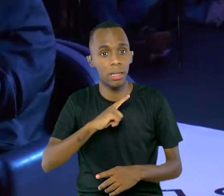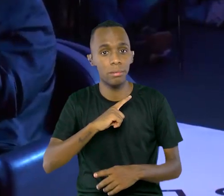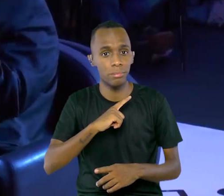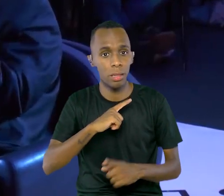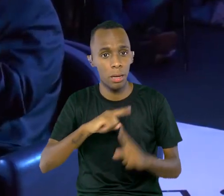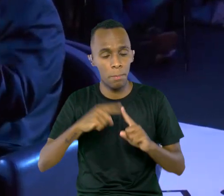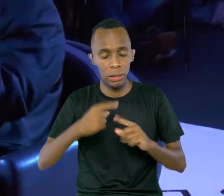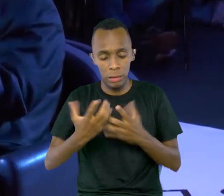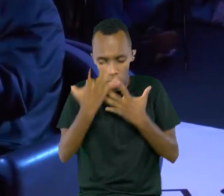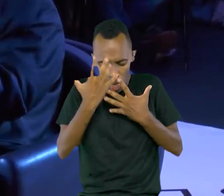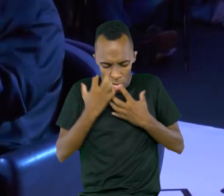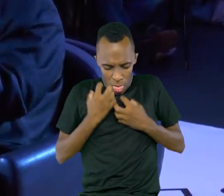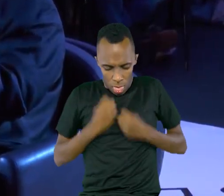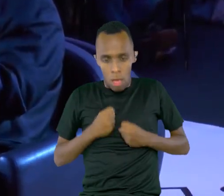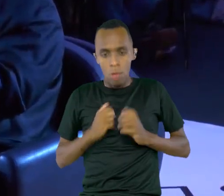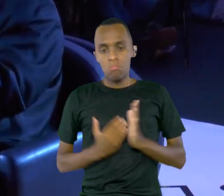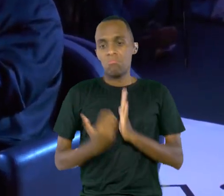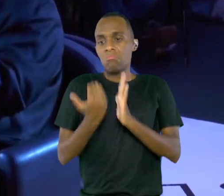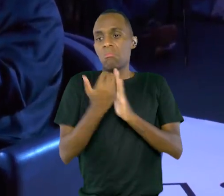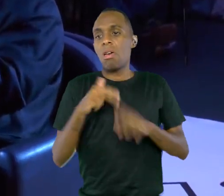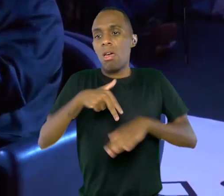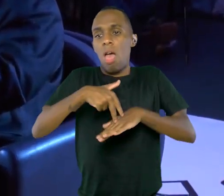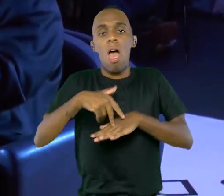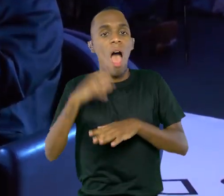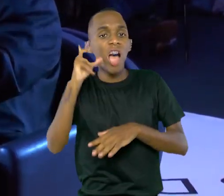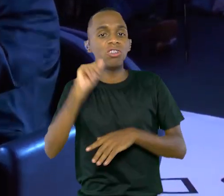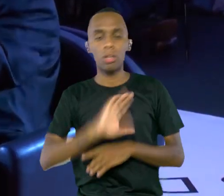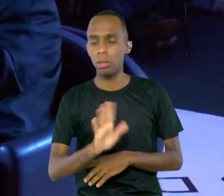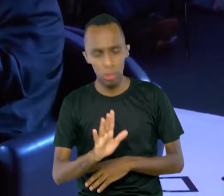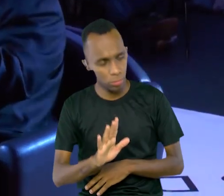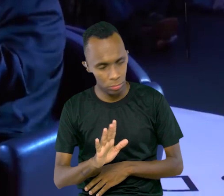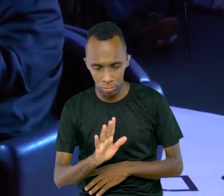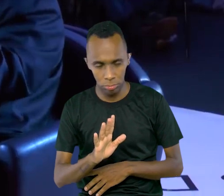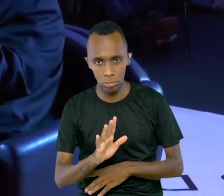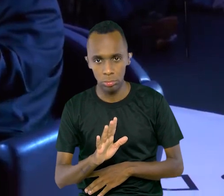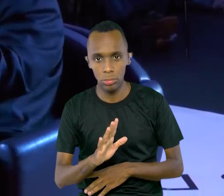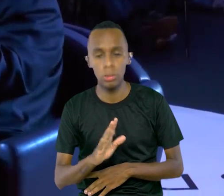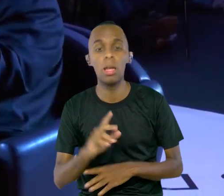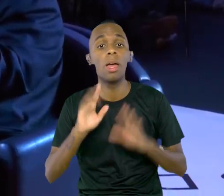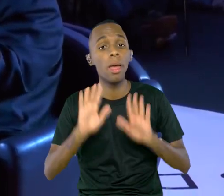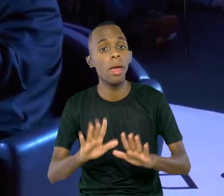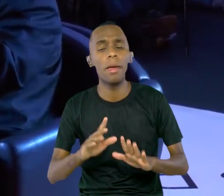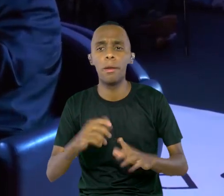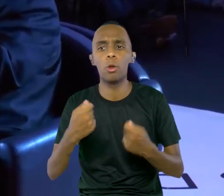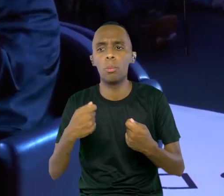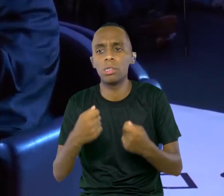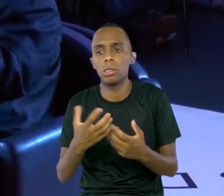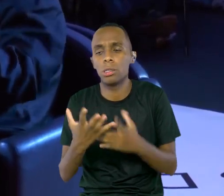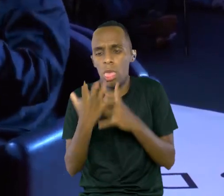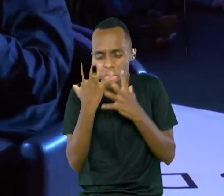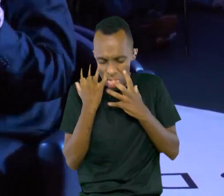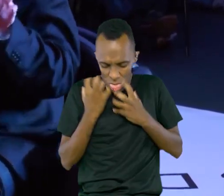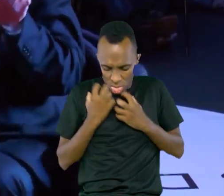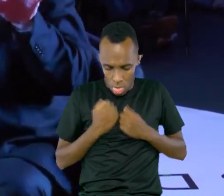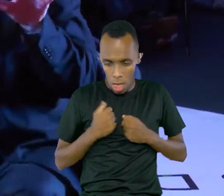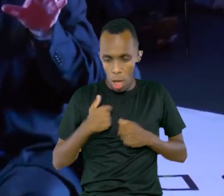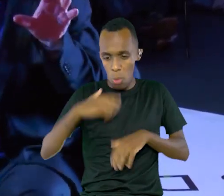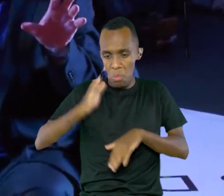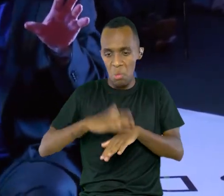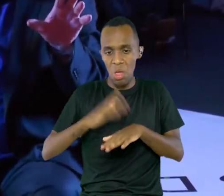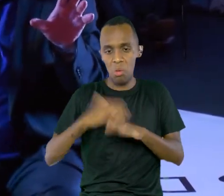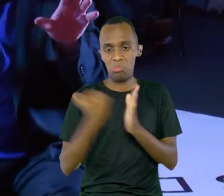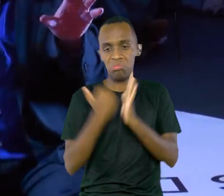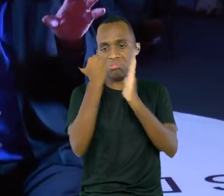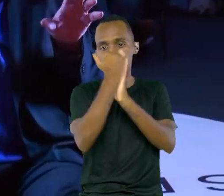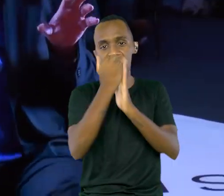importante é ter sem que o ter te tenha. O importante é ter sem que o ter te tenha, isto é, não seja possuído por aquilo